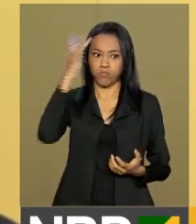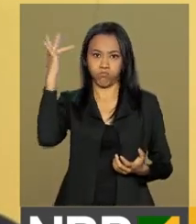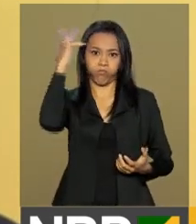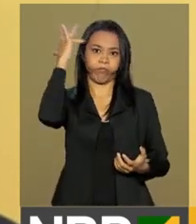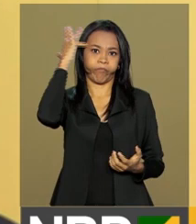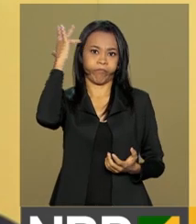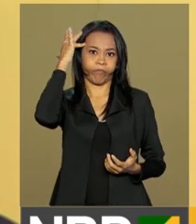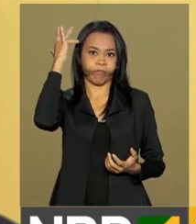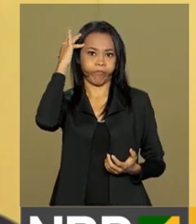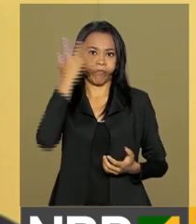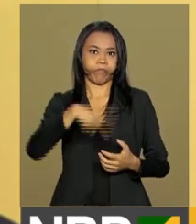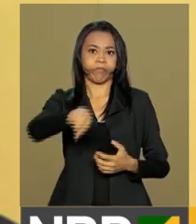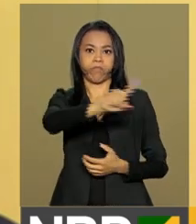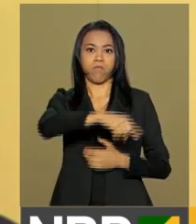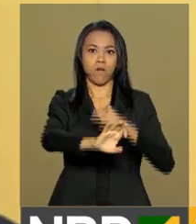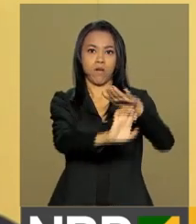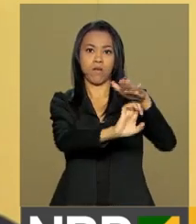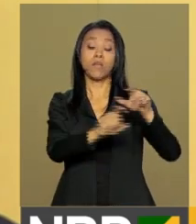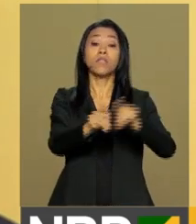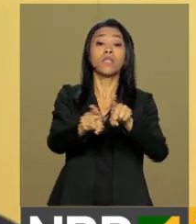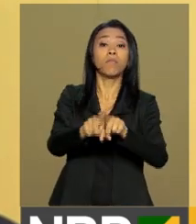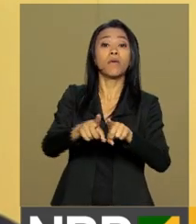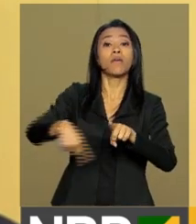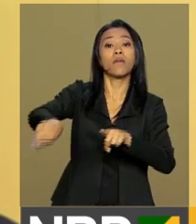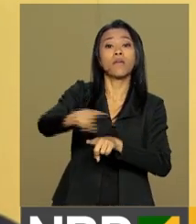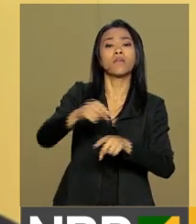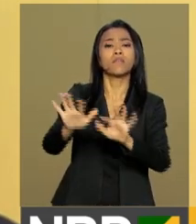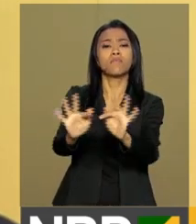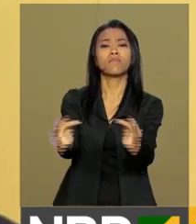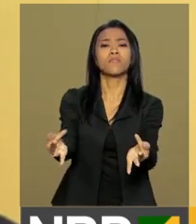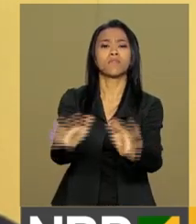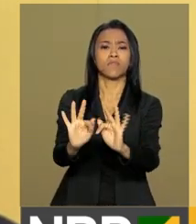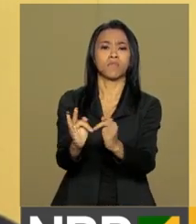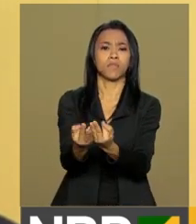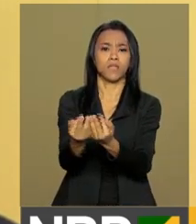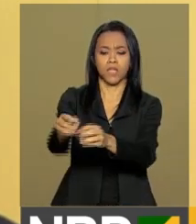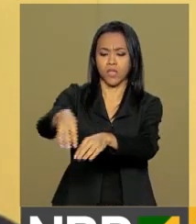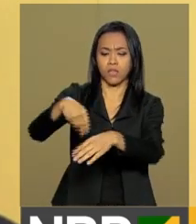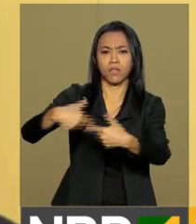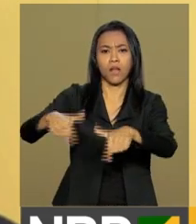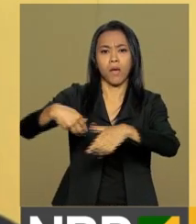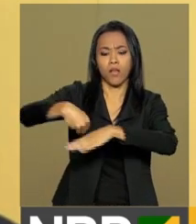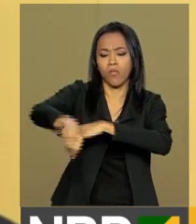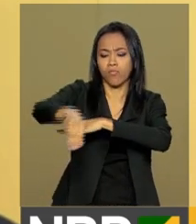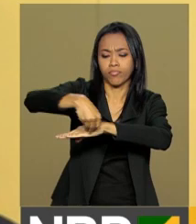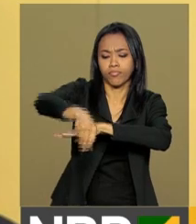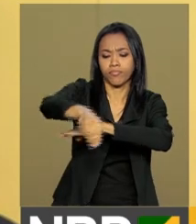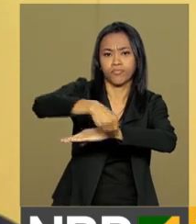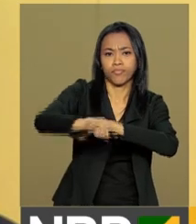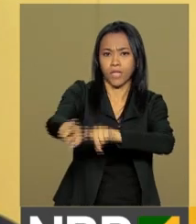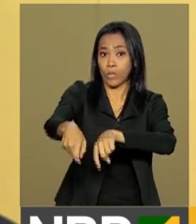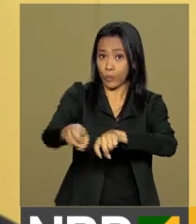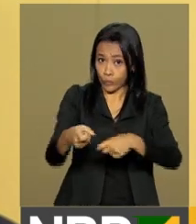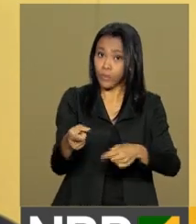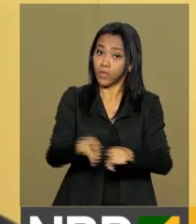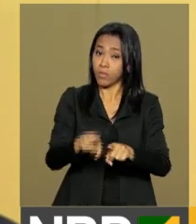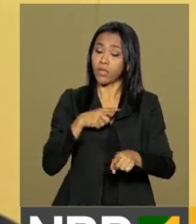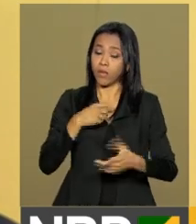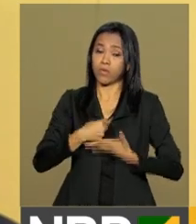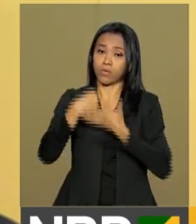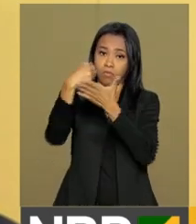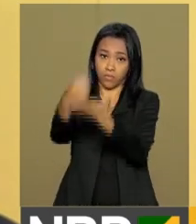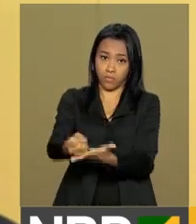os pequenos produtores da agricultura familiar. Todos eles são, digamos assim, aquinhoados por esses empréstimos que